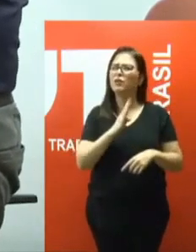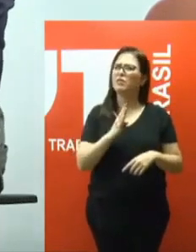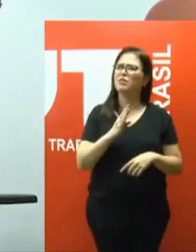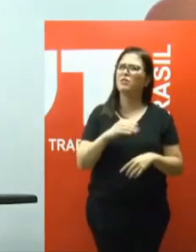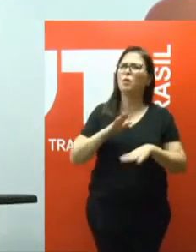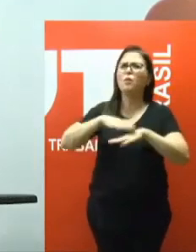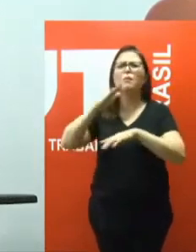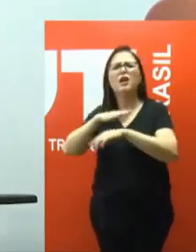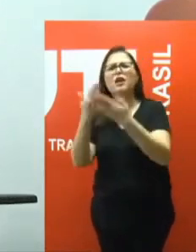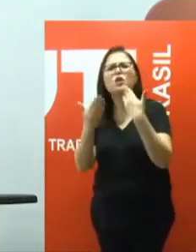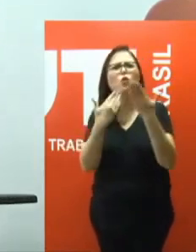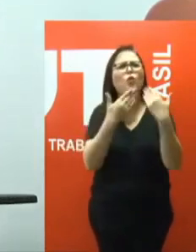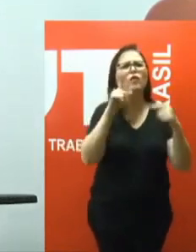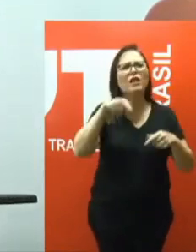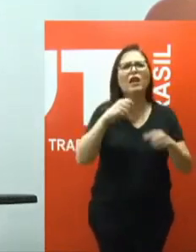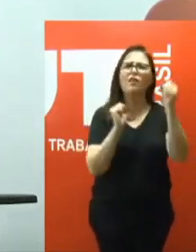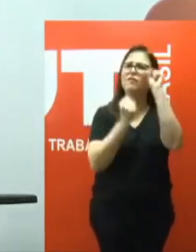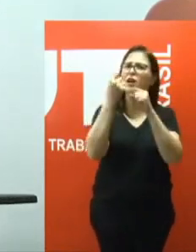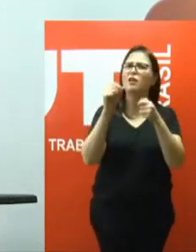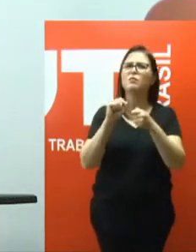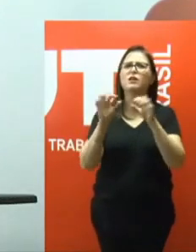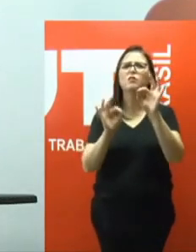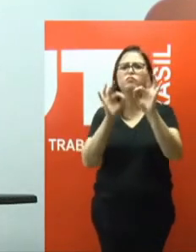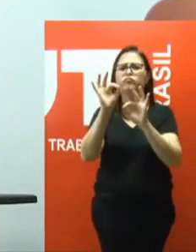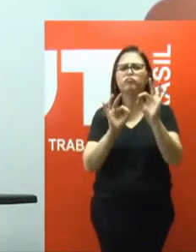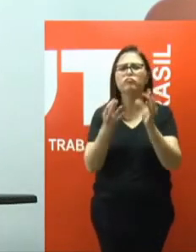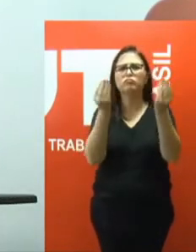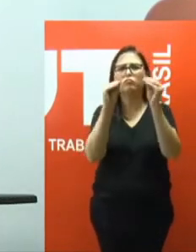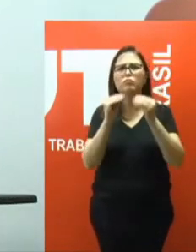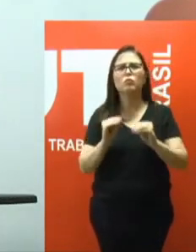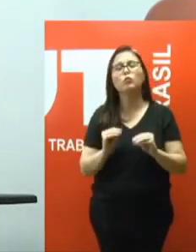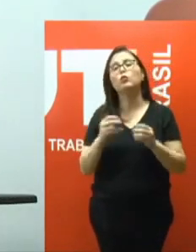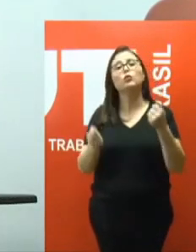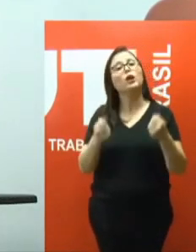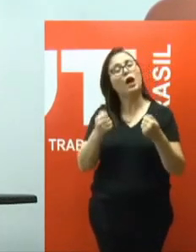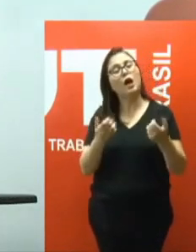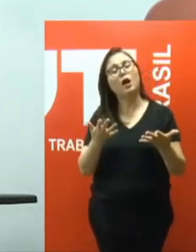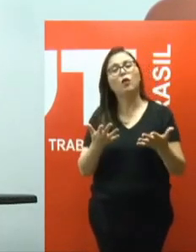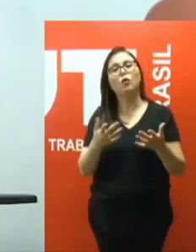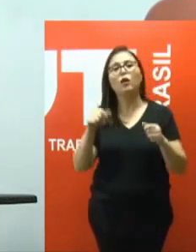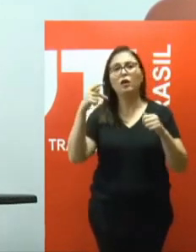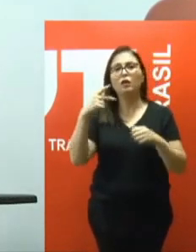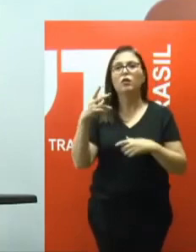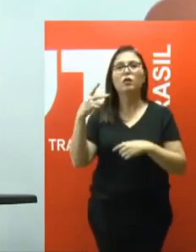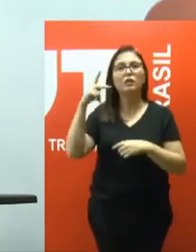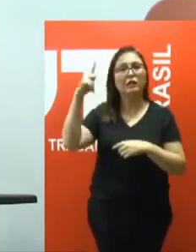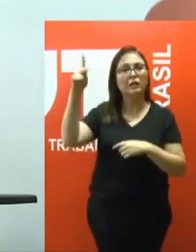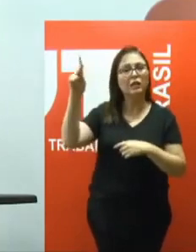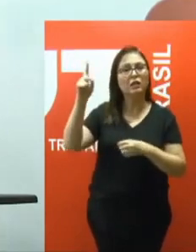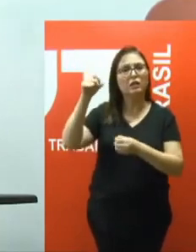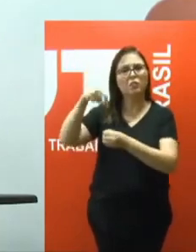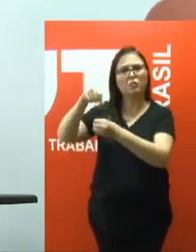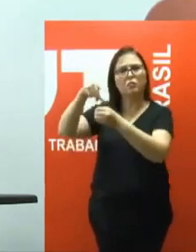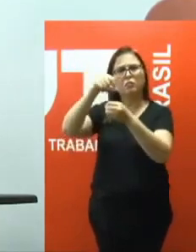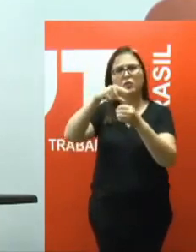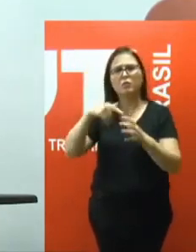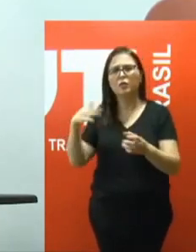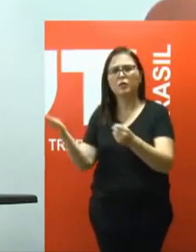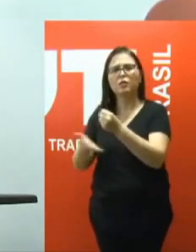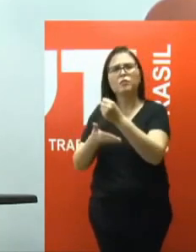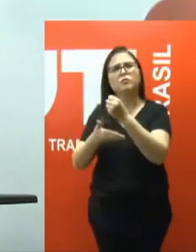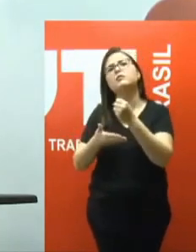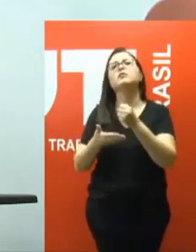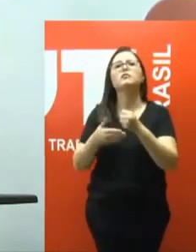conversa são as montadoras. Lá é o contrário. O povo da agricultura, do agronegócio deles, radicalizado contra a negociação,